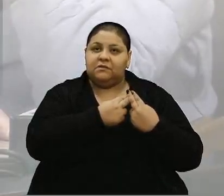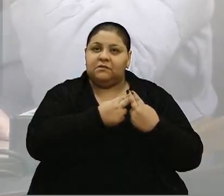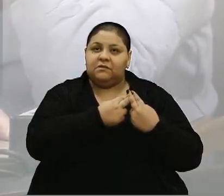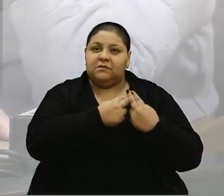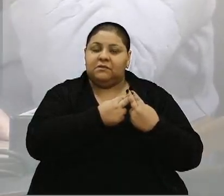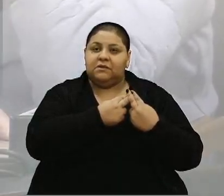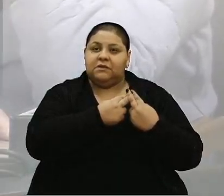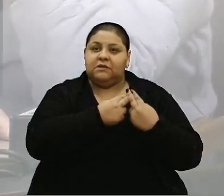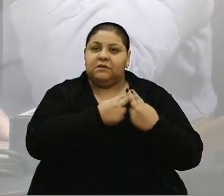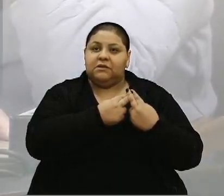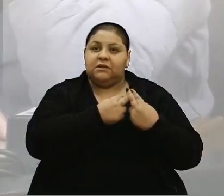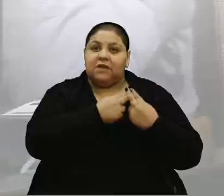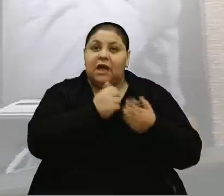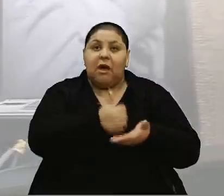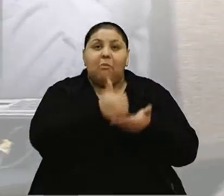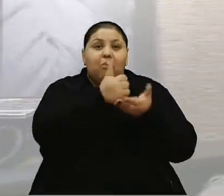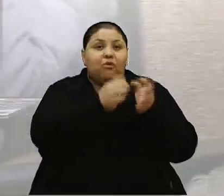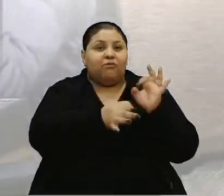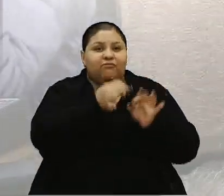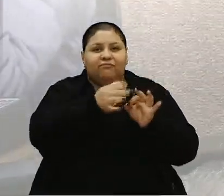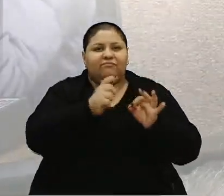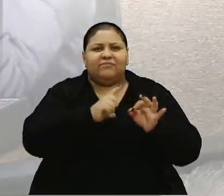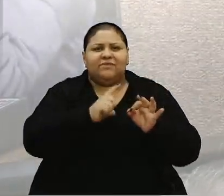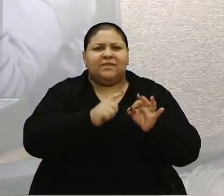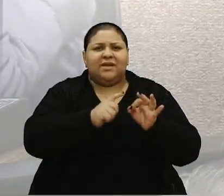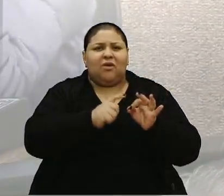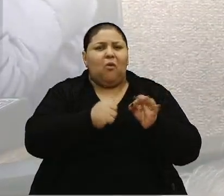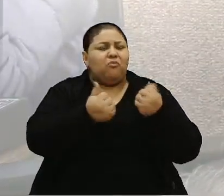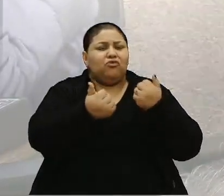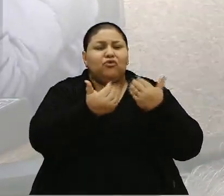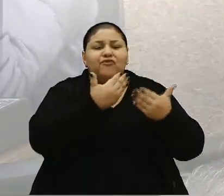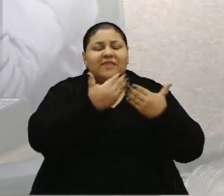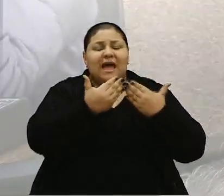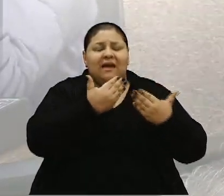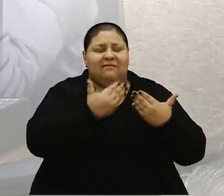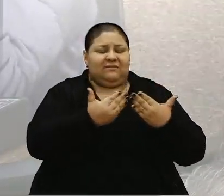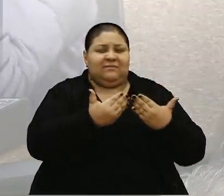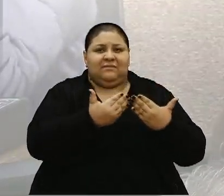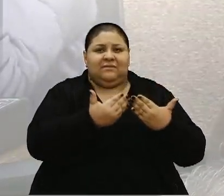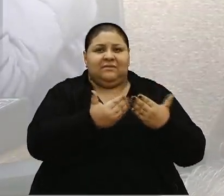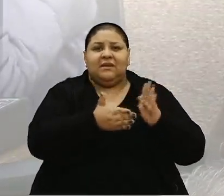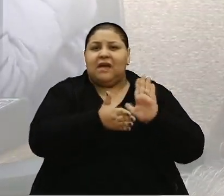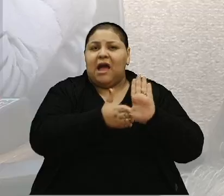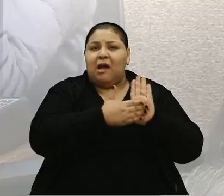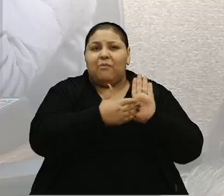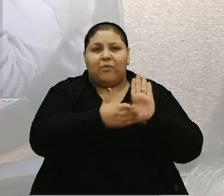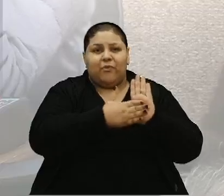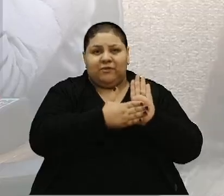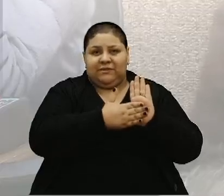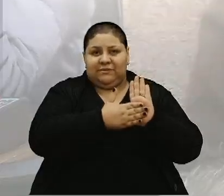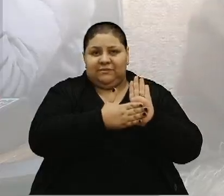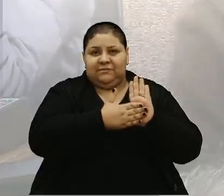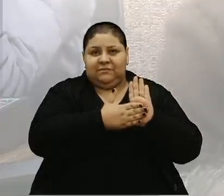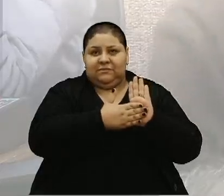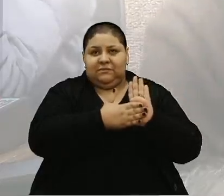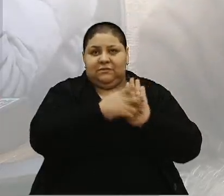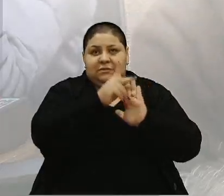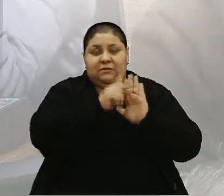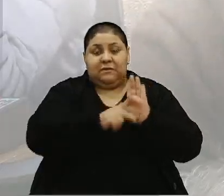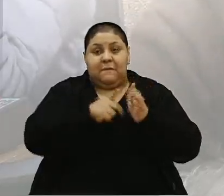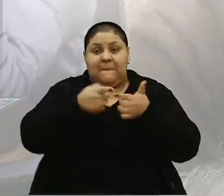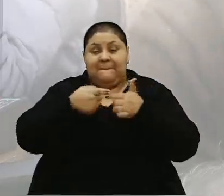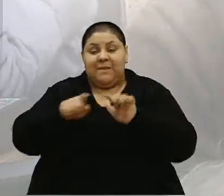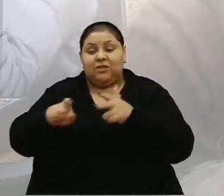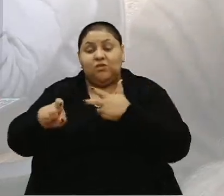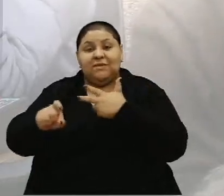compreensão jurídica. É inquestionável, irrevogável a proposta que o senhor faz, mas cabe ao